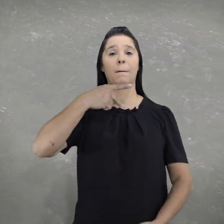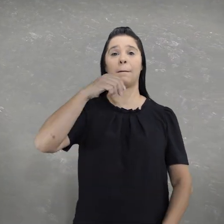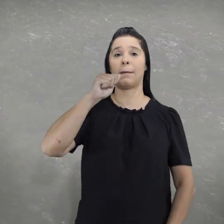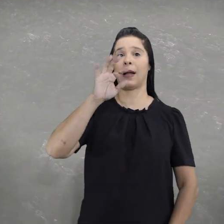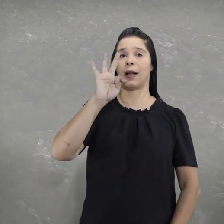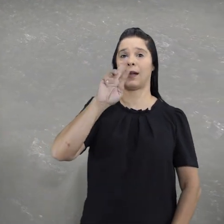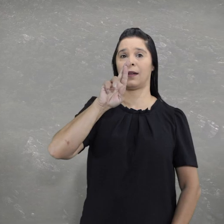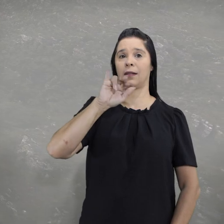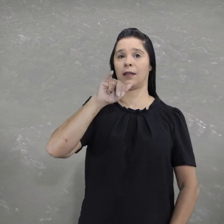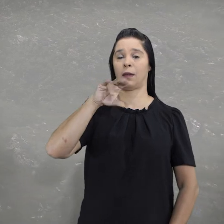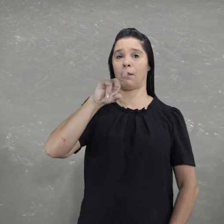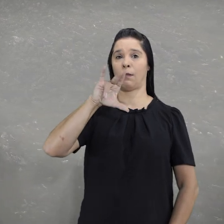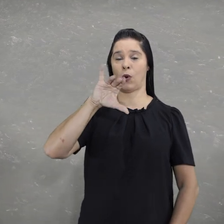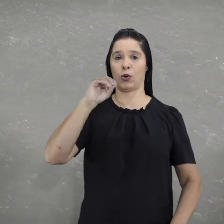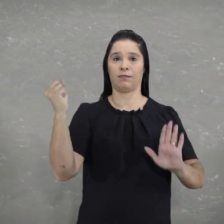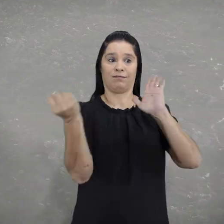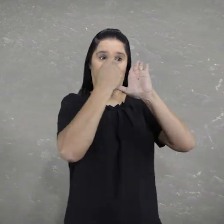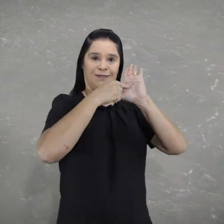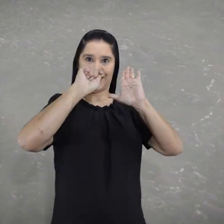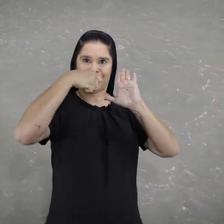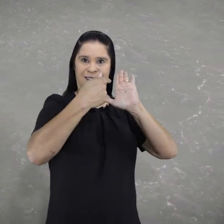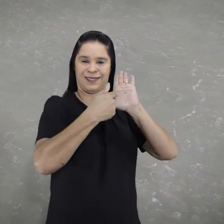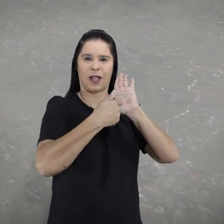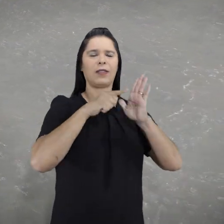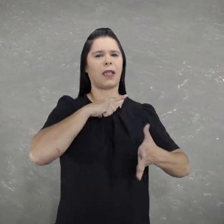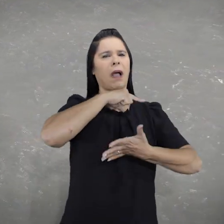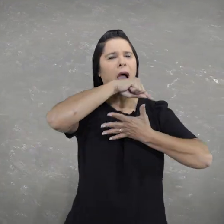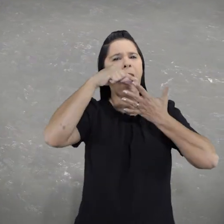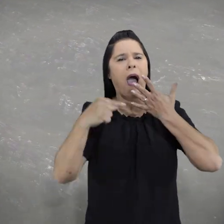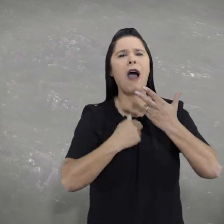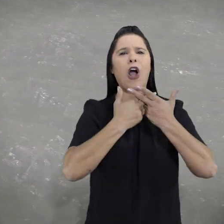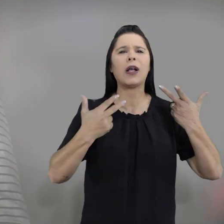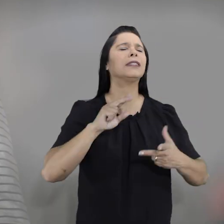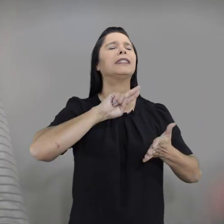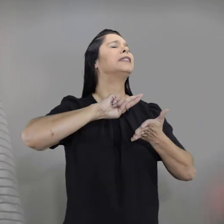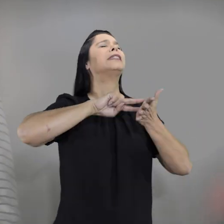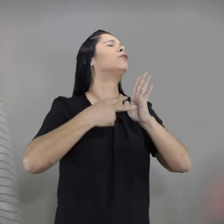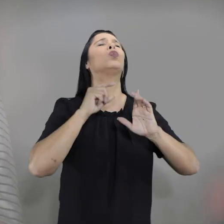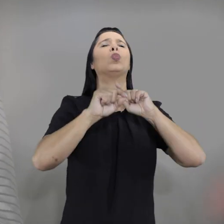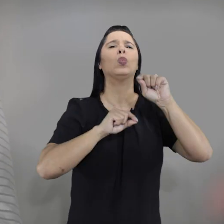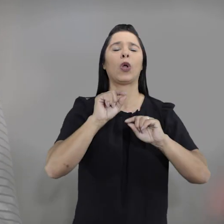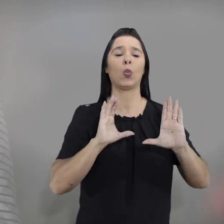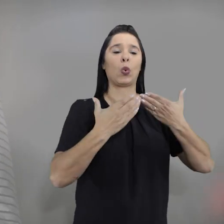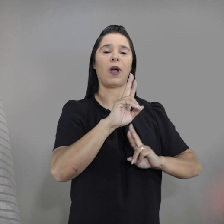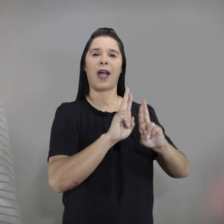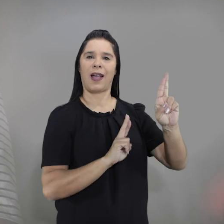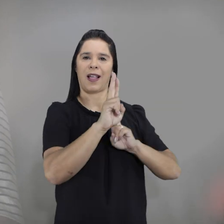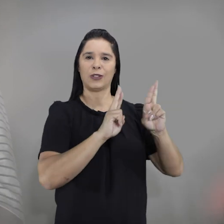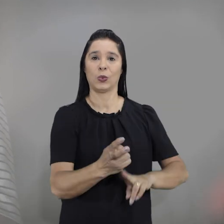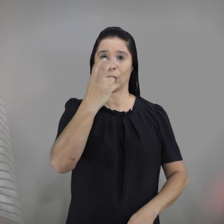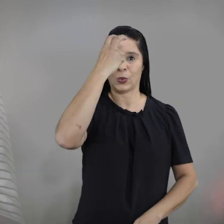patrimônio ele tem muitas facetas. Ele nada mais é do que um grupo de